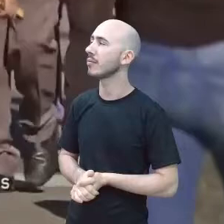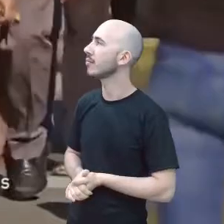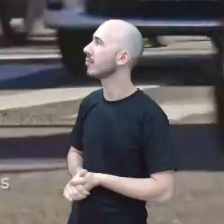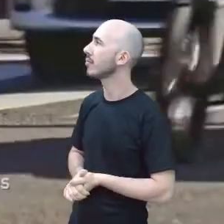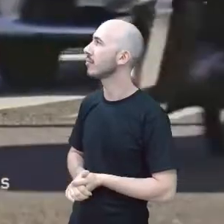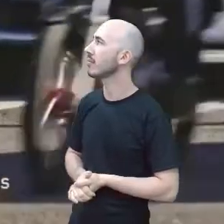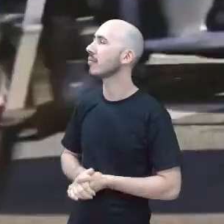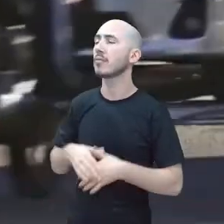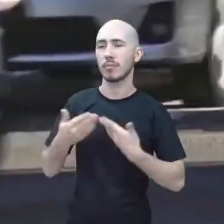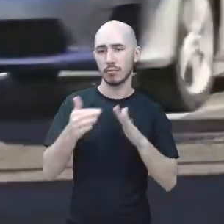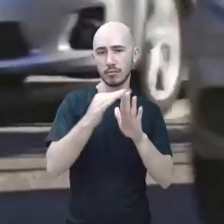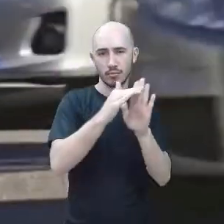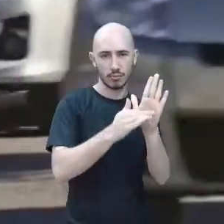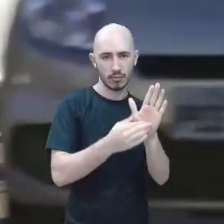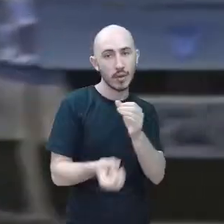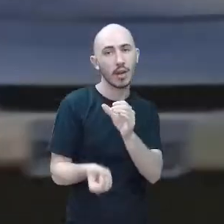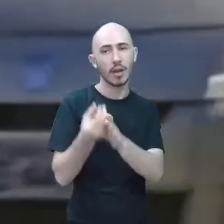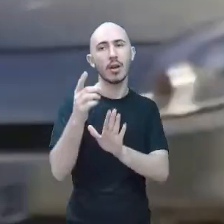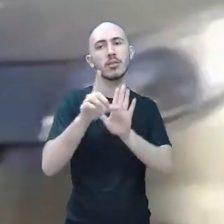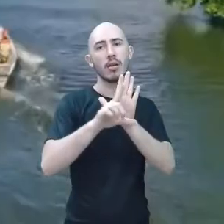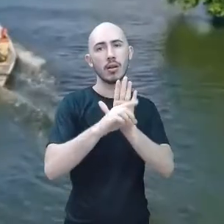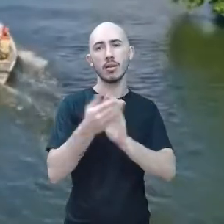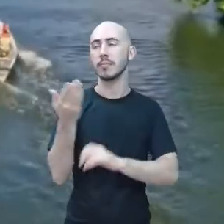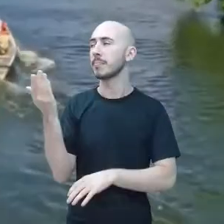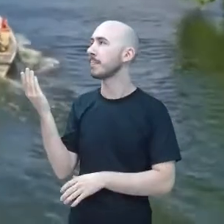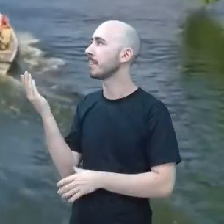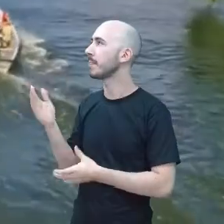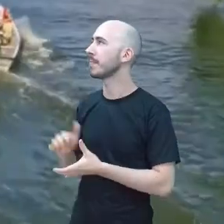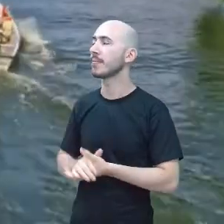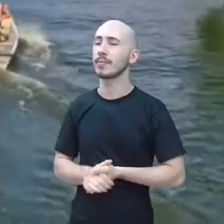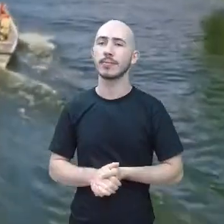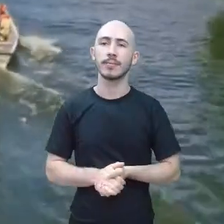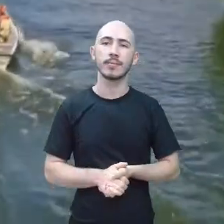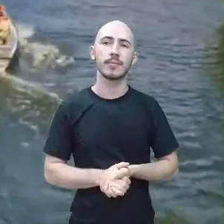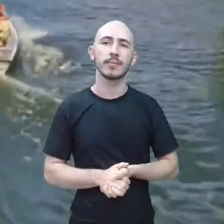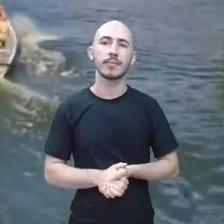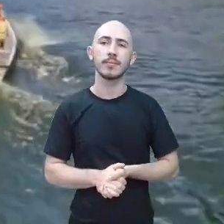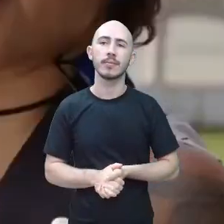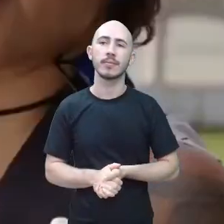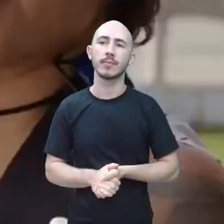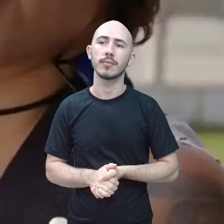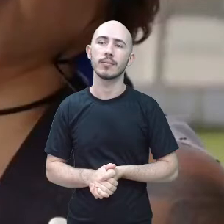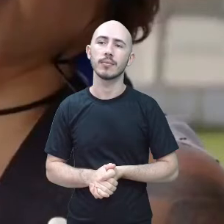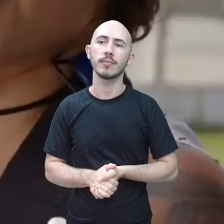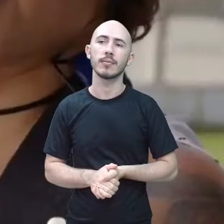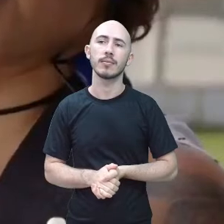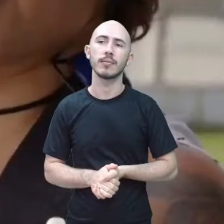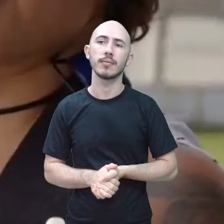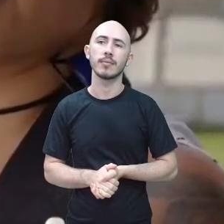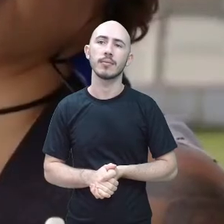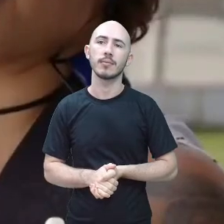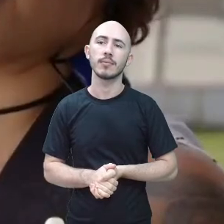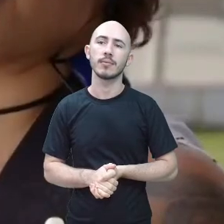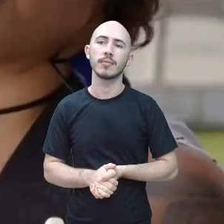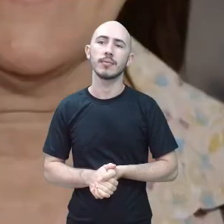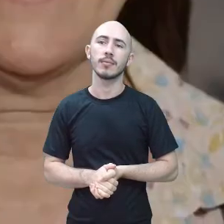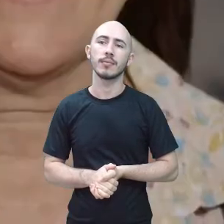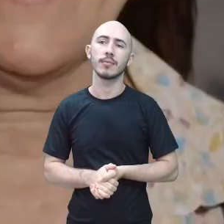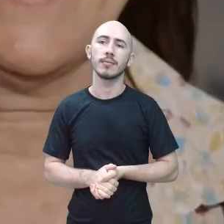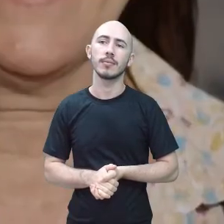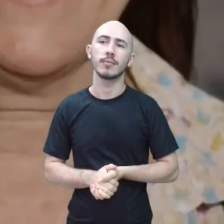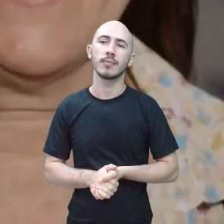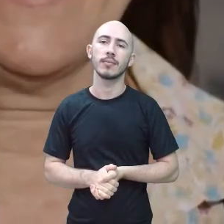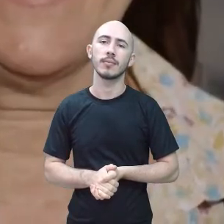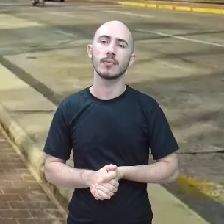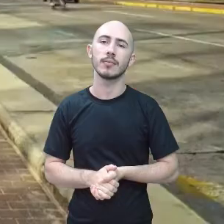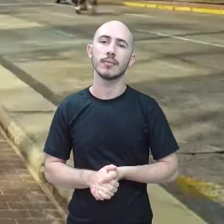dessa lei, né, desse plano diretor. Determinando com equilíbrio os pontos em comum que guiarão nosso convívio em conjunto no